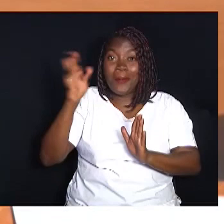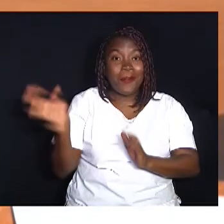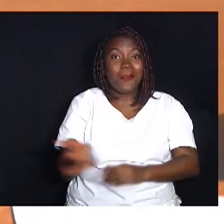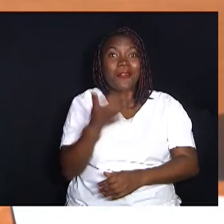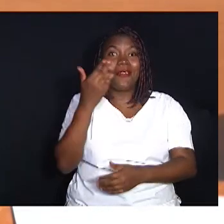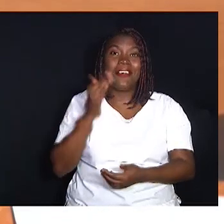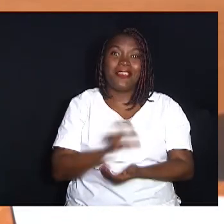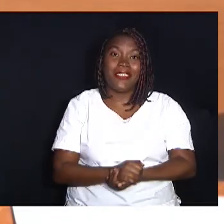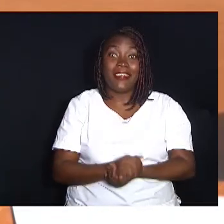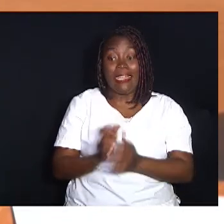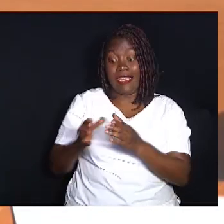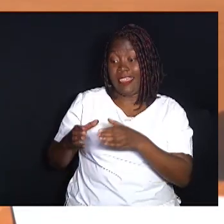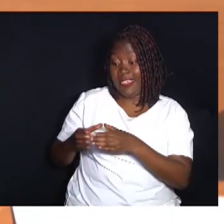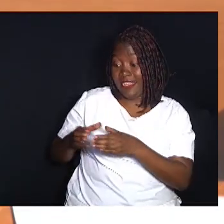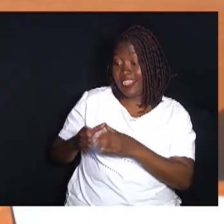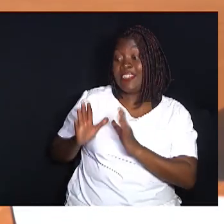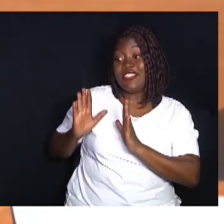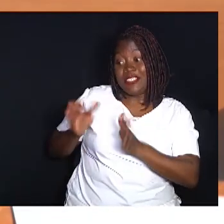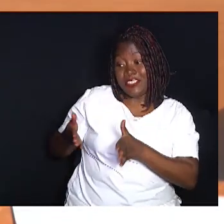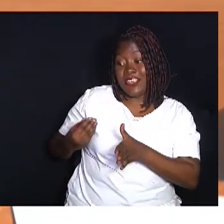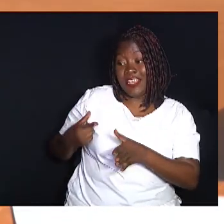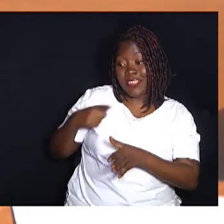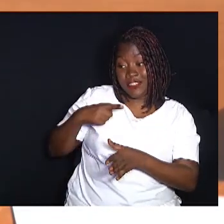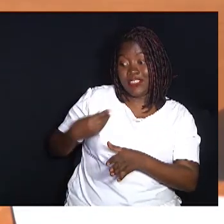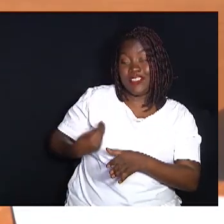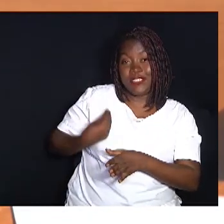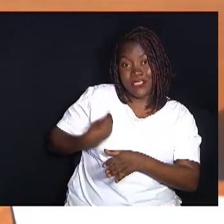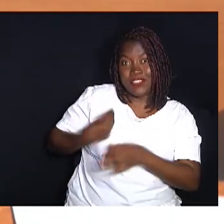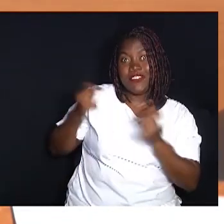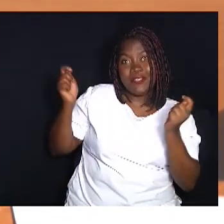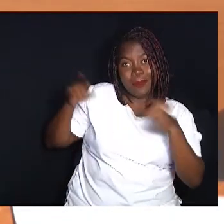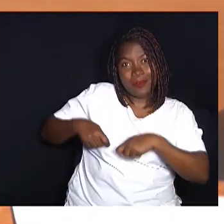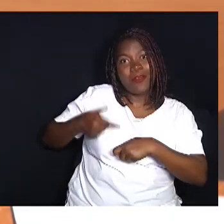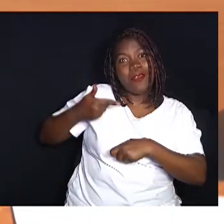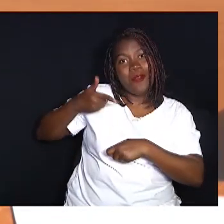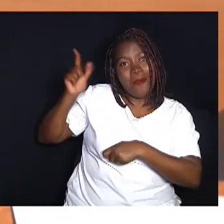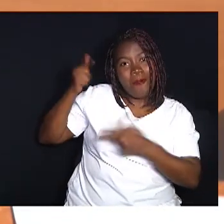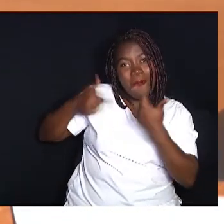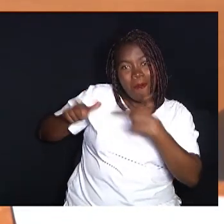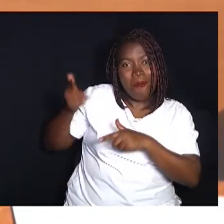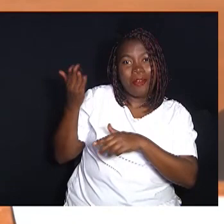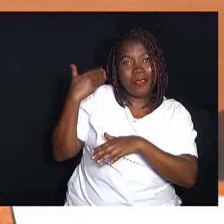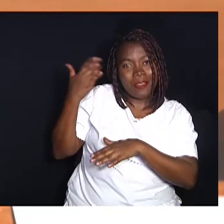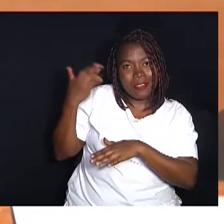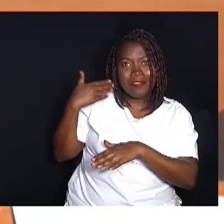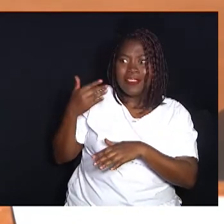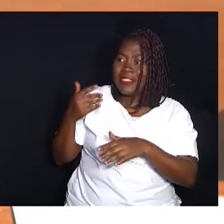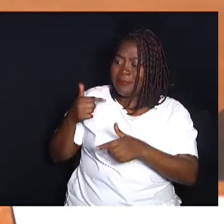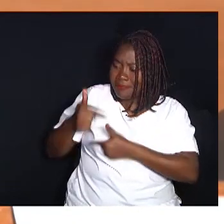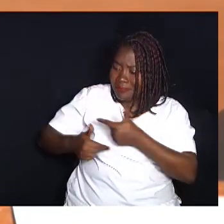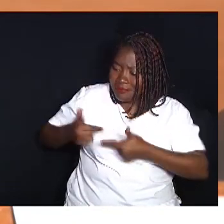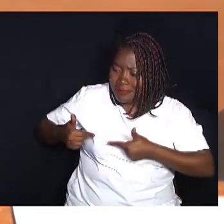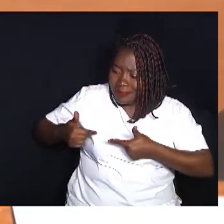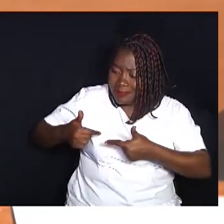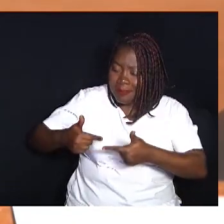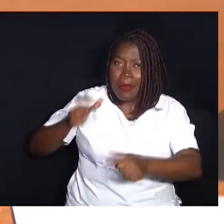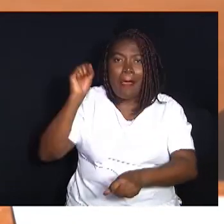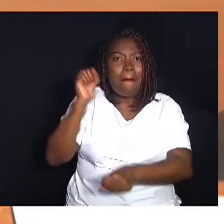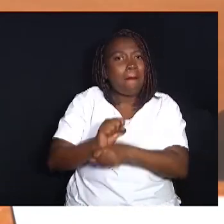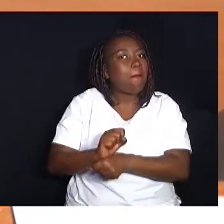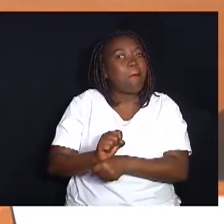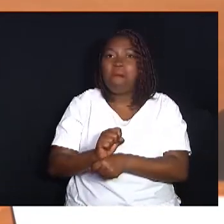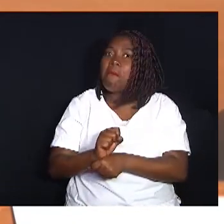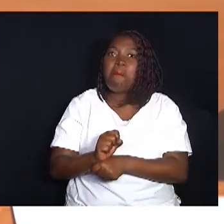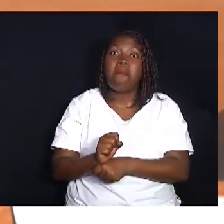tive a oportunidade de estar aqui outras vezes, a gente vê que ela é produtiva, não deixa os projetos de lei parados, e isso é